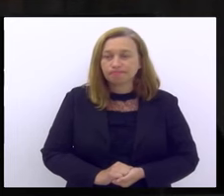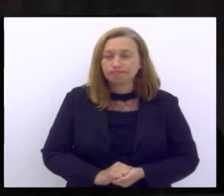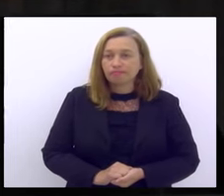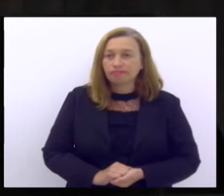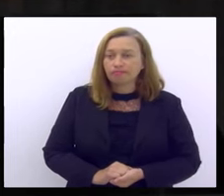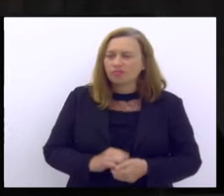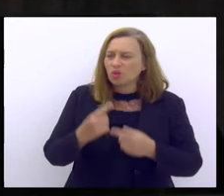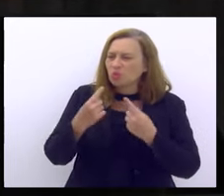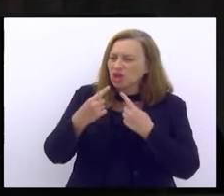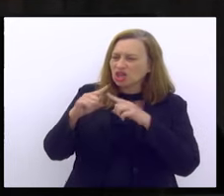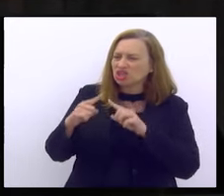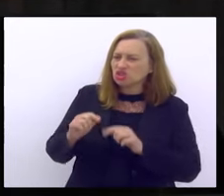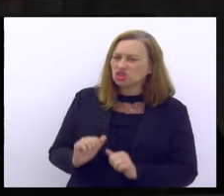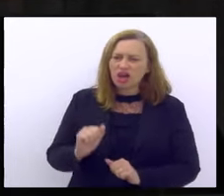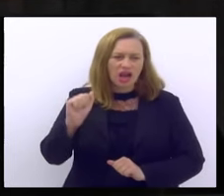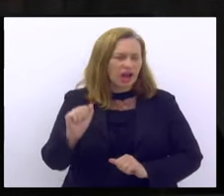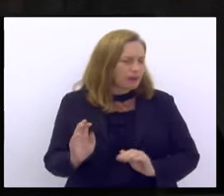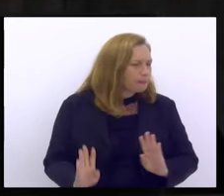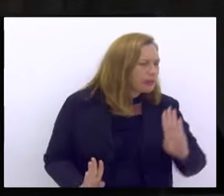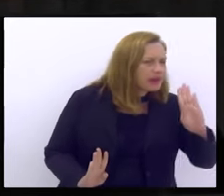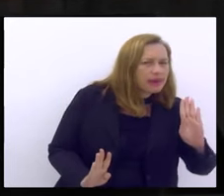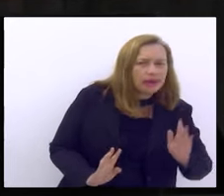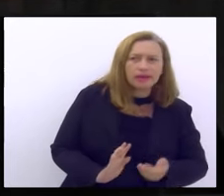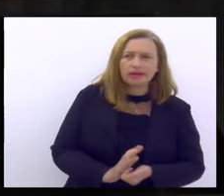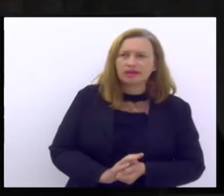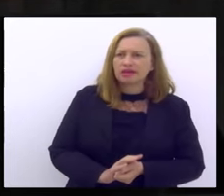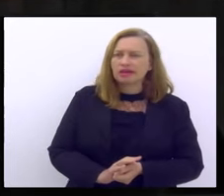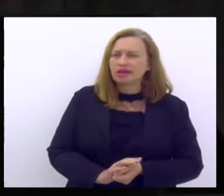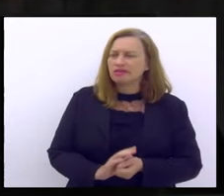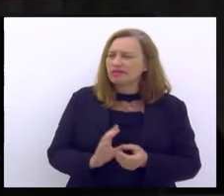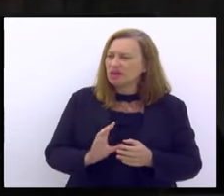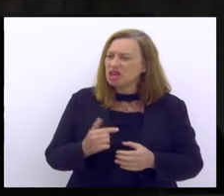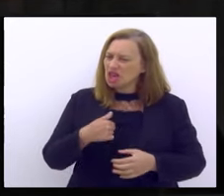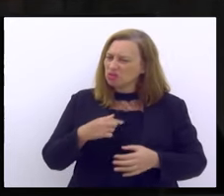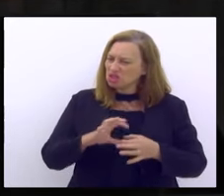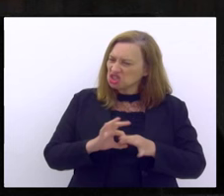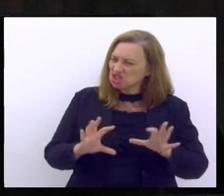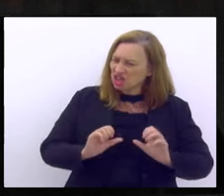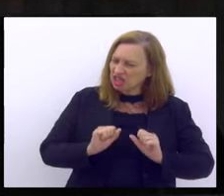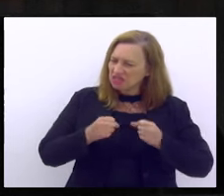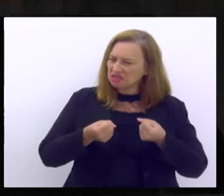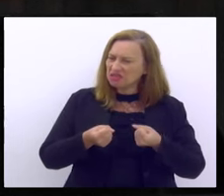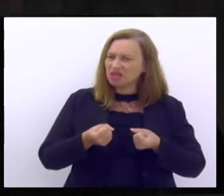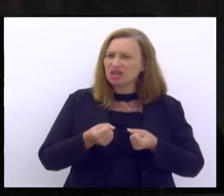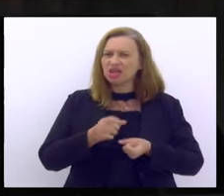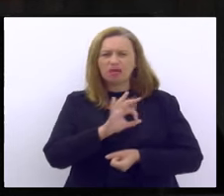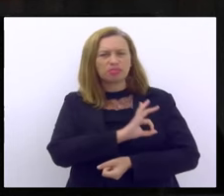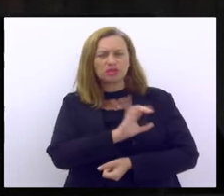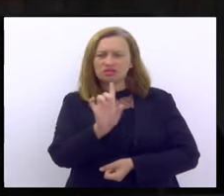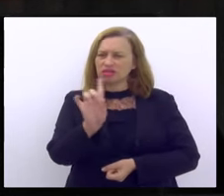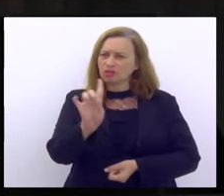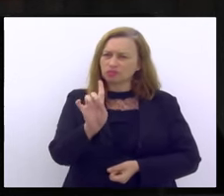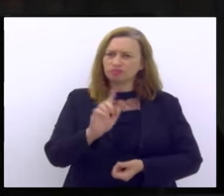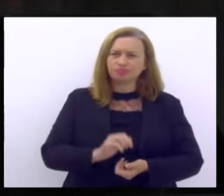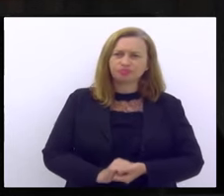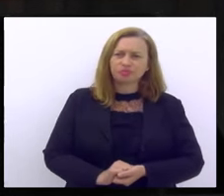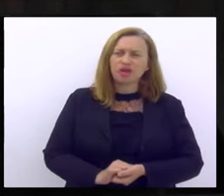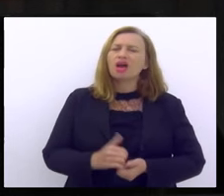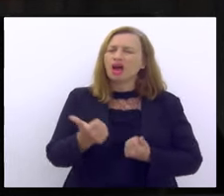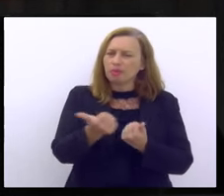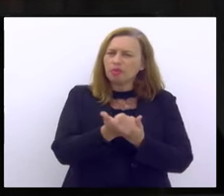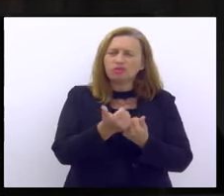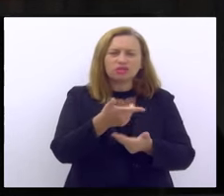outra que vai me fazer deixar de defender e mudar meus princípios. Aprovamos diversas leis